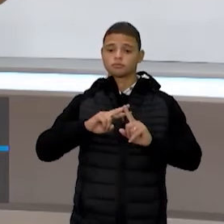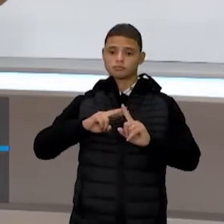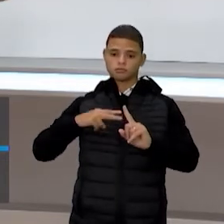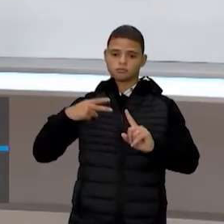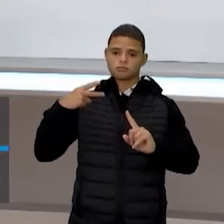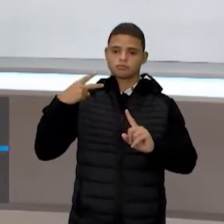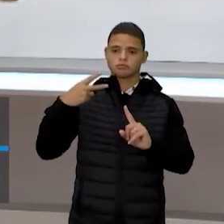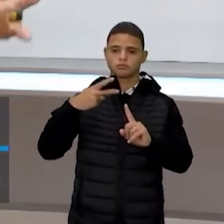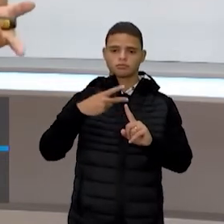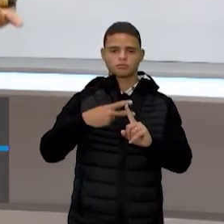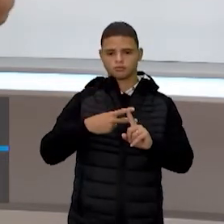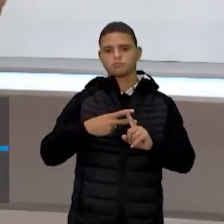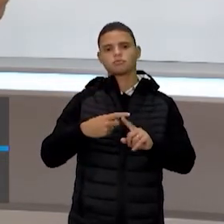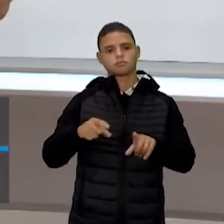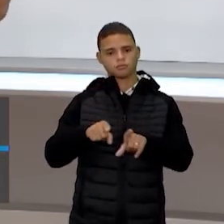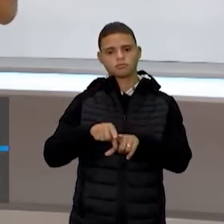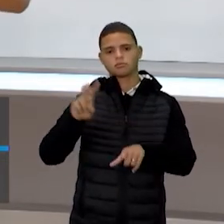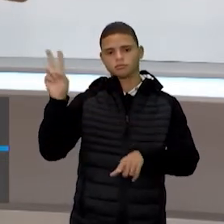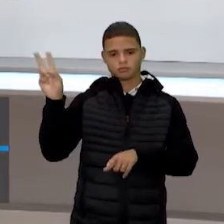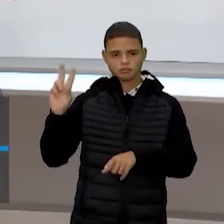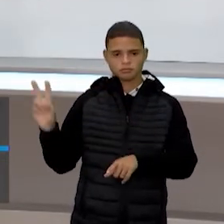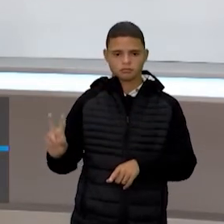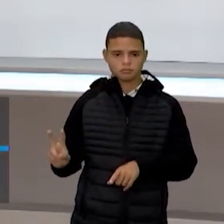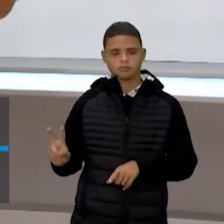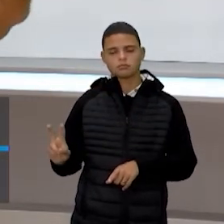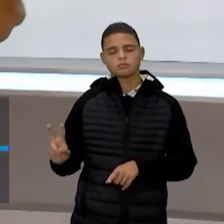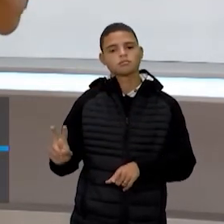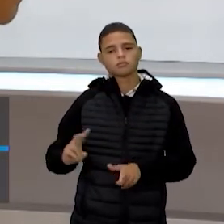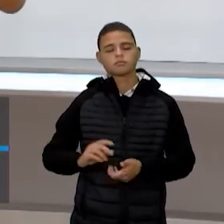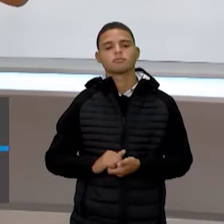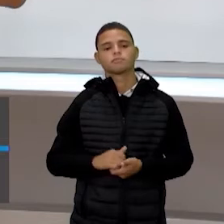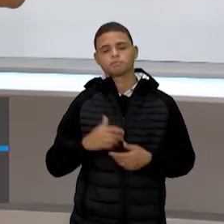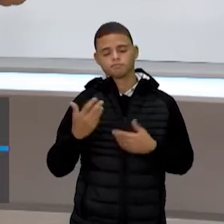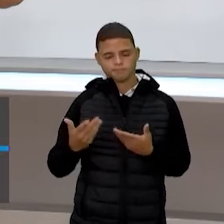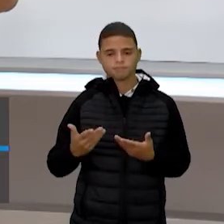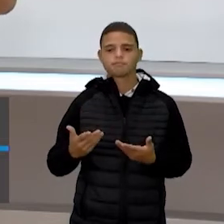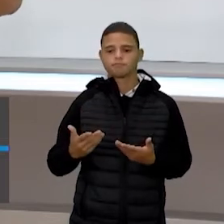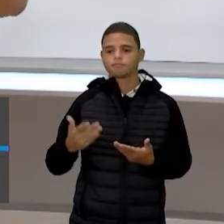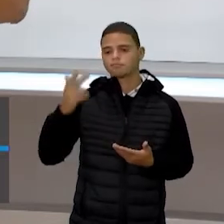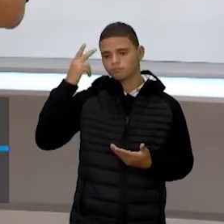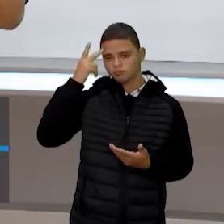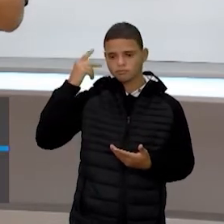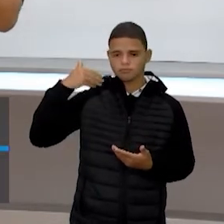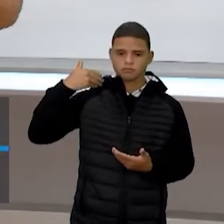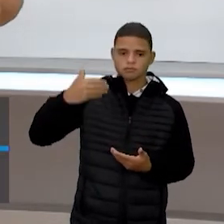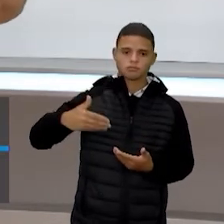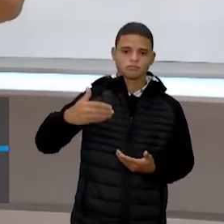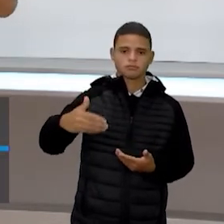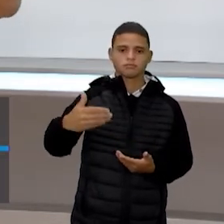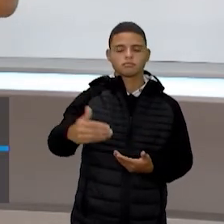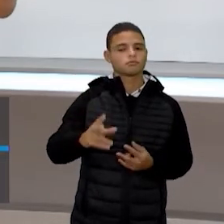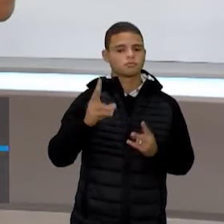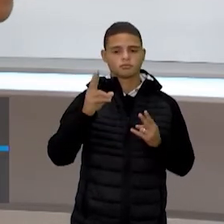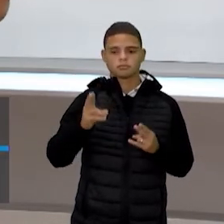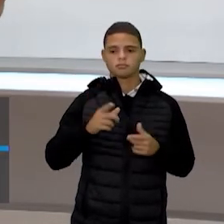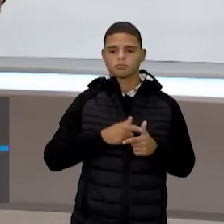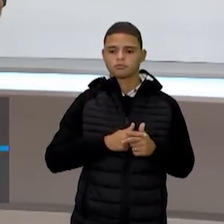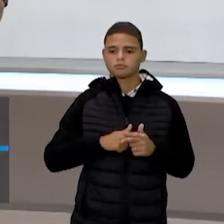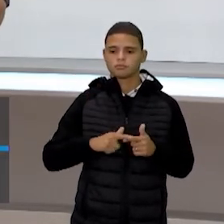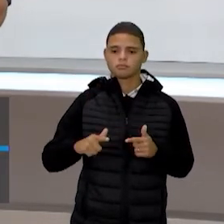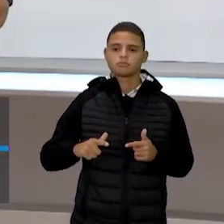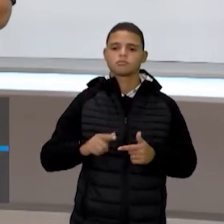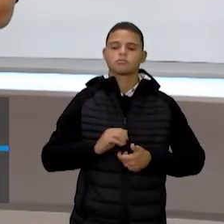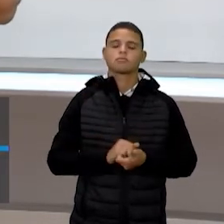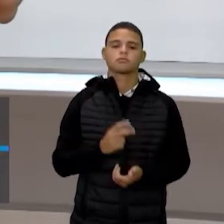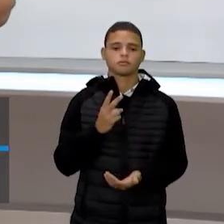de mercadoria, eu dobro o valor a ser pago. Se eu triplico e assim sucessivamente. O mesmo vale para a divisão. Se eu compro a